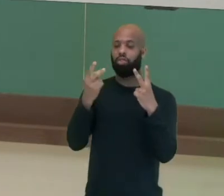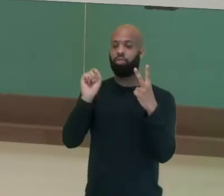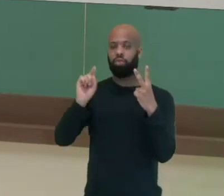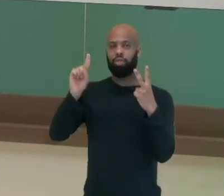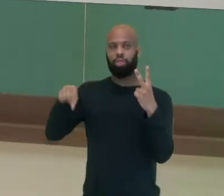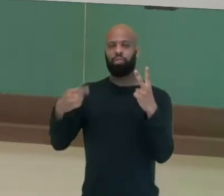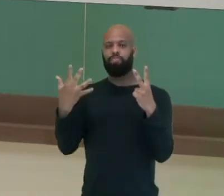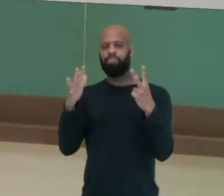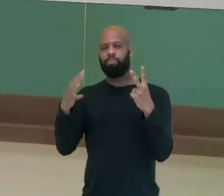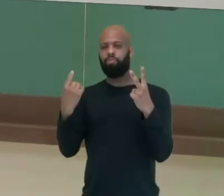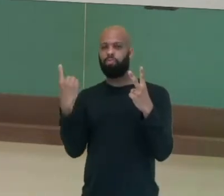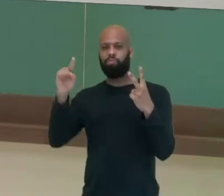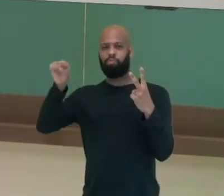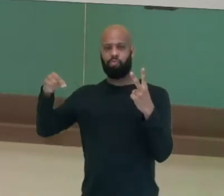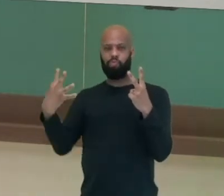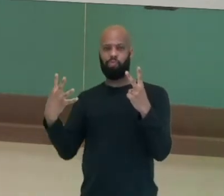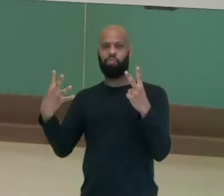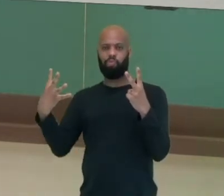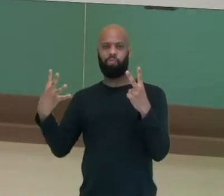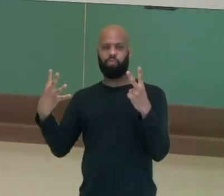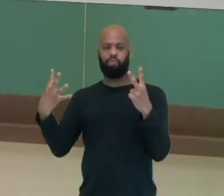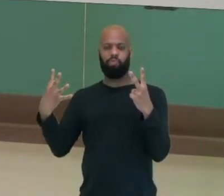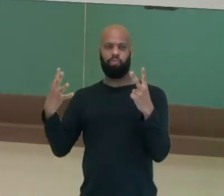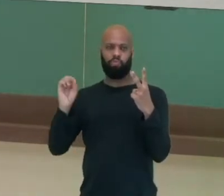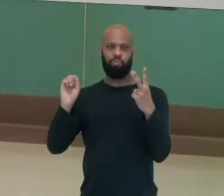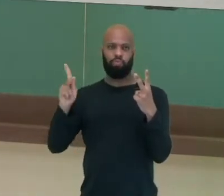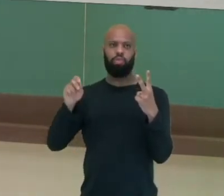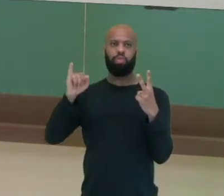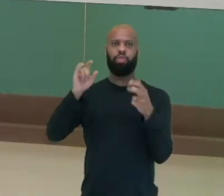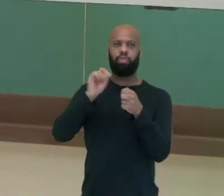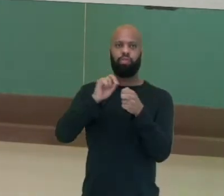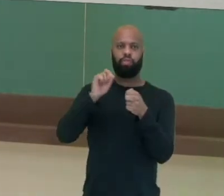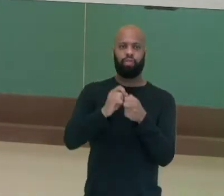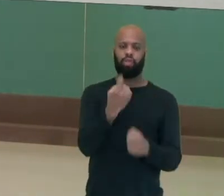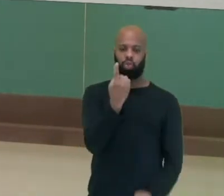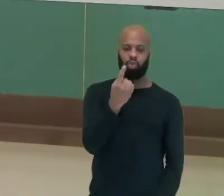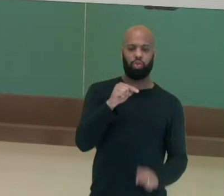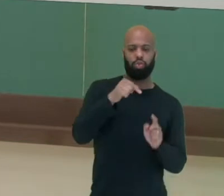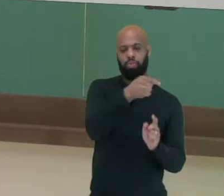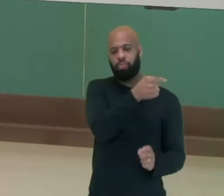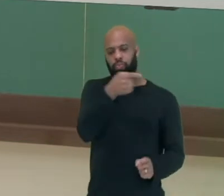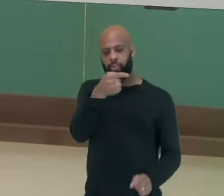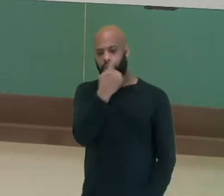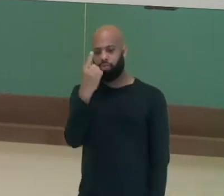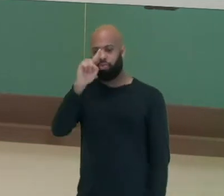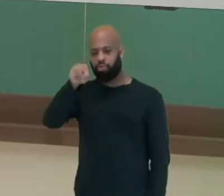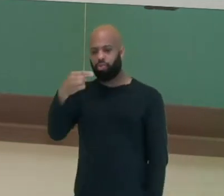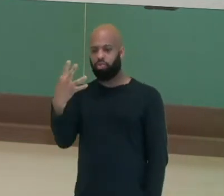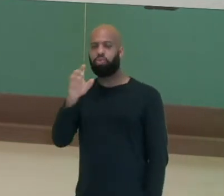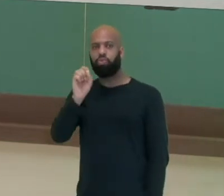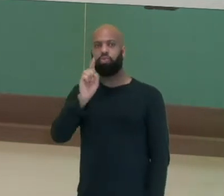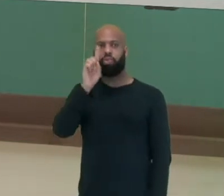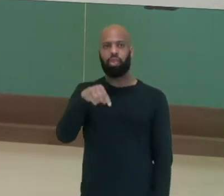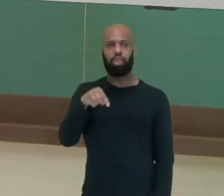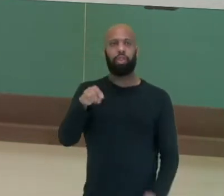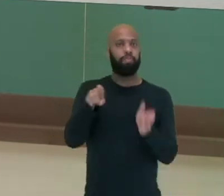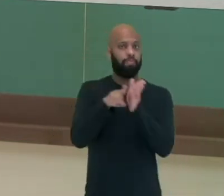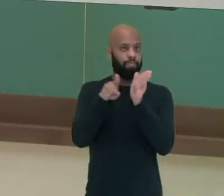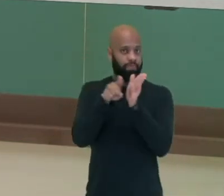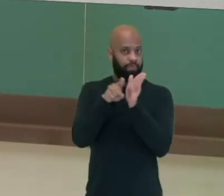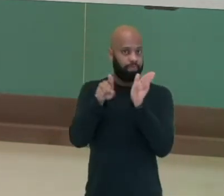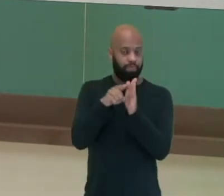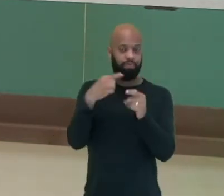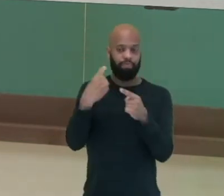é aproximadamente 1,4. Se eu fizer 1 menos 1,4, vai ficar negativo,